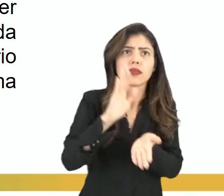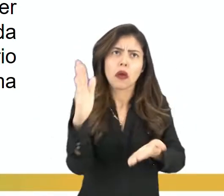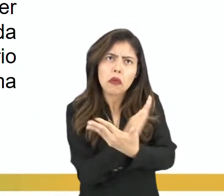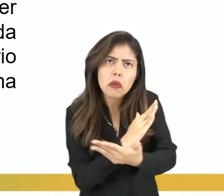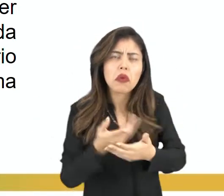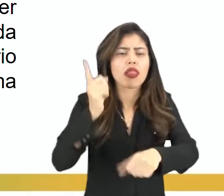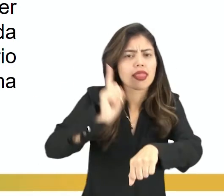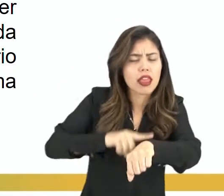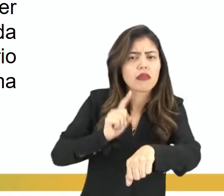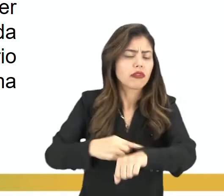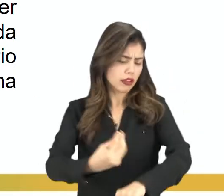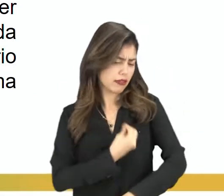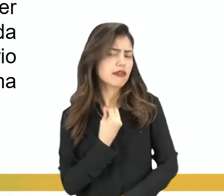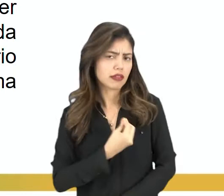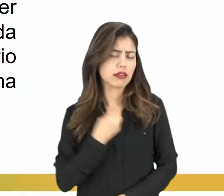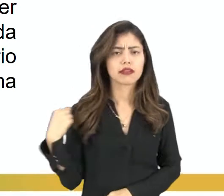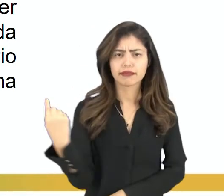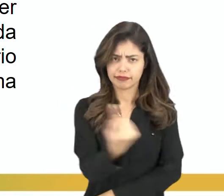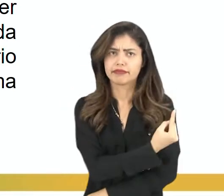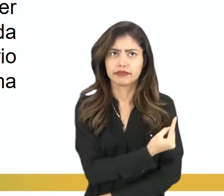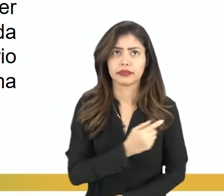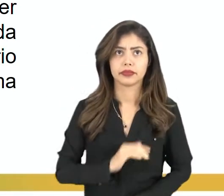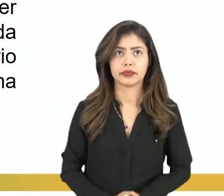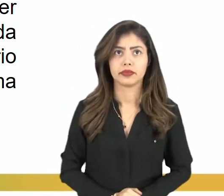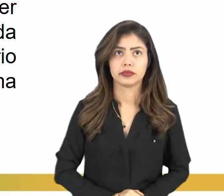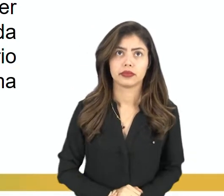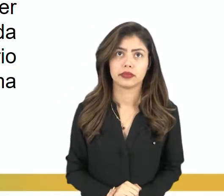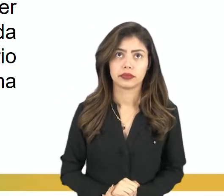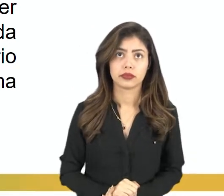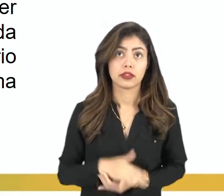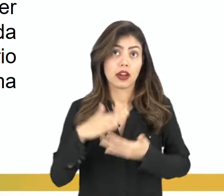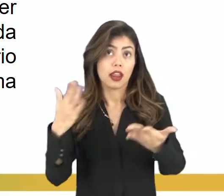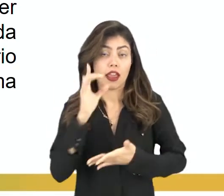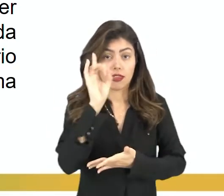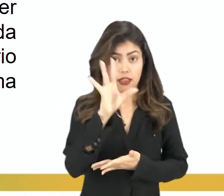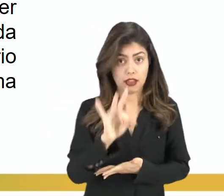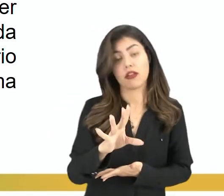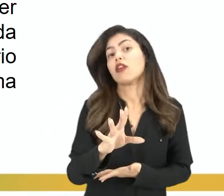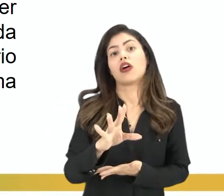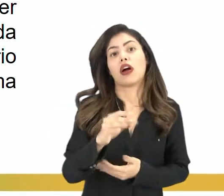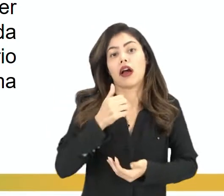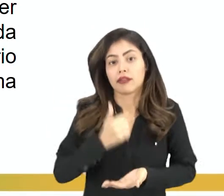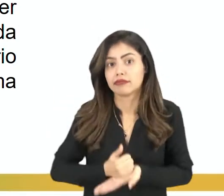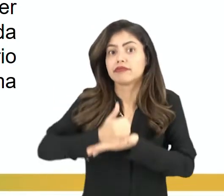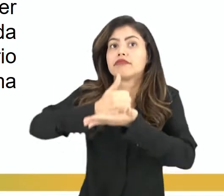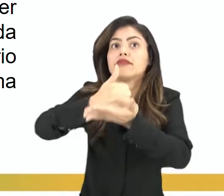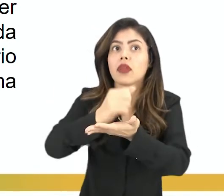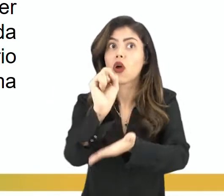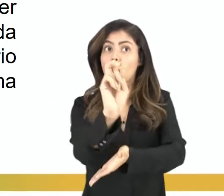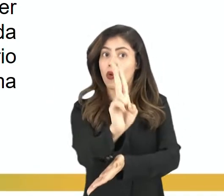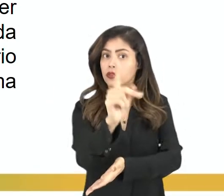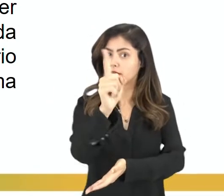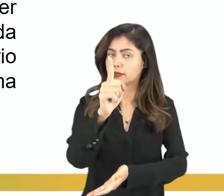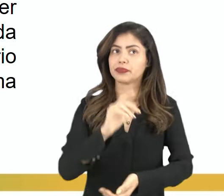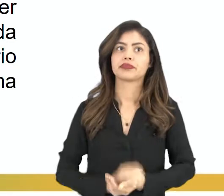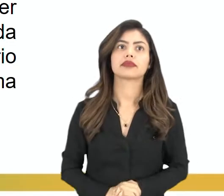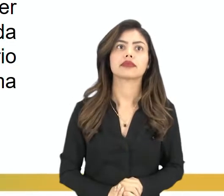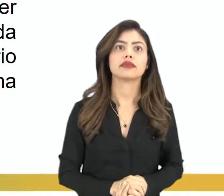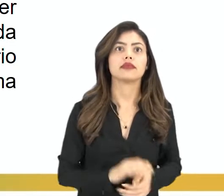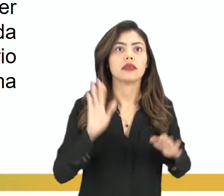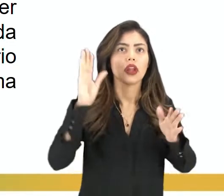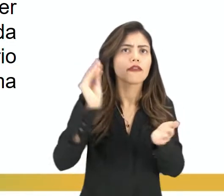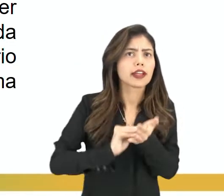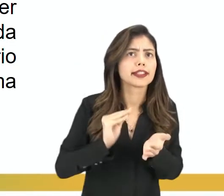imprimimos algo do tempo em que vivemos. Seja este detalhe voluntário ou não, o fato